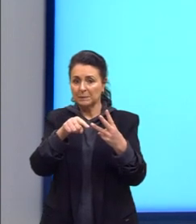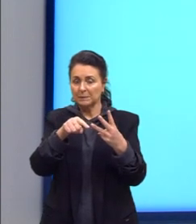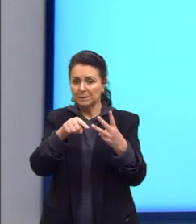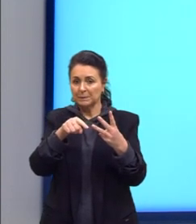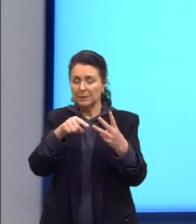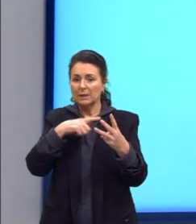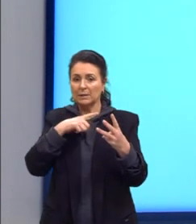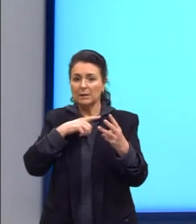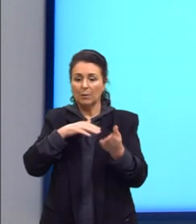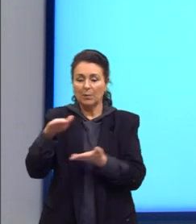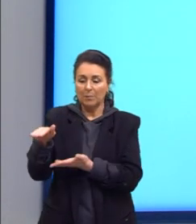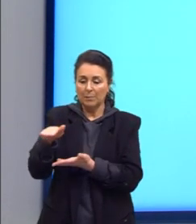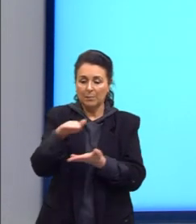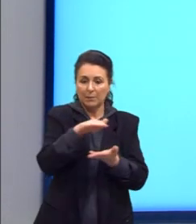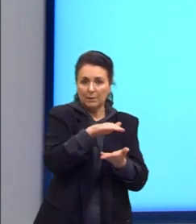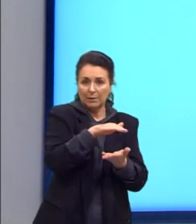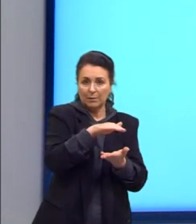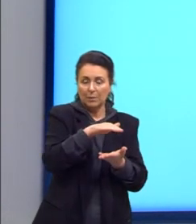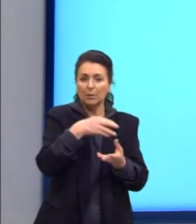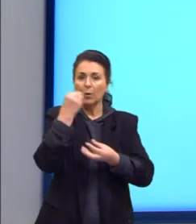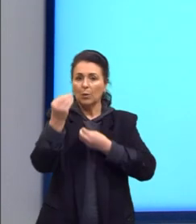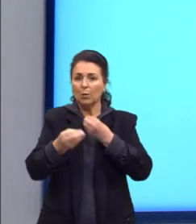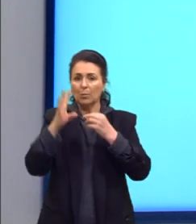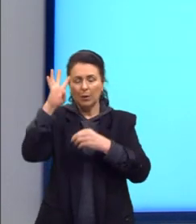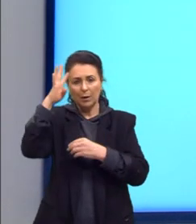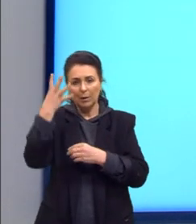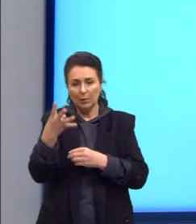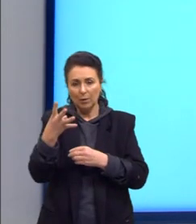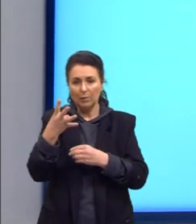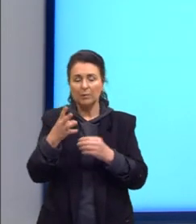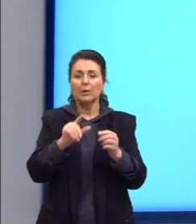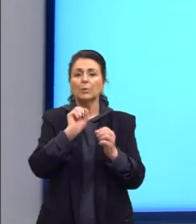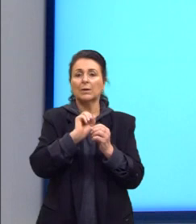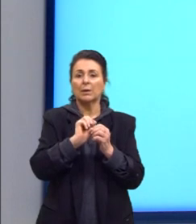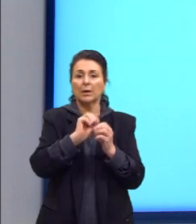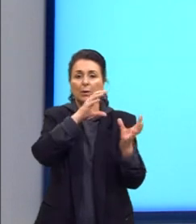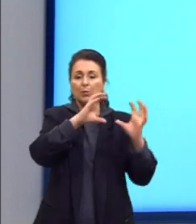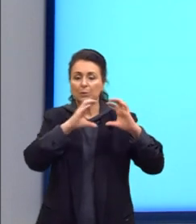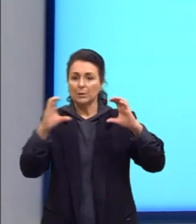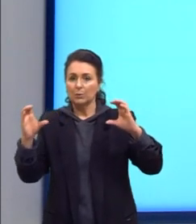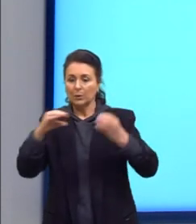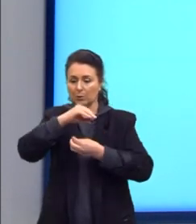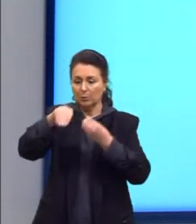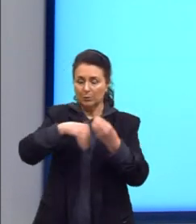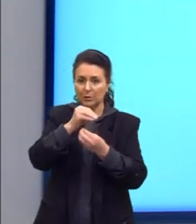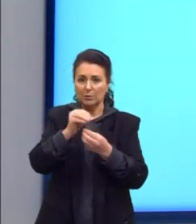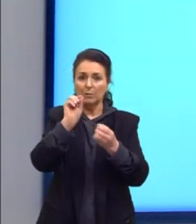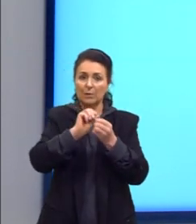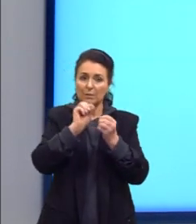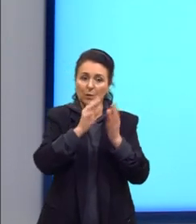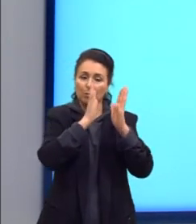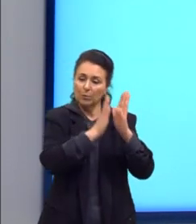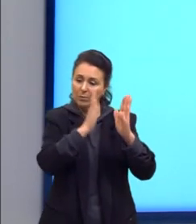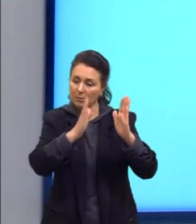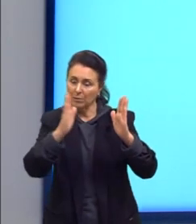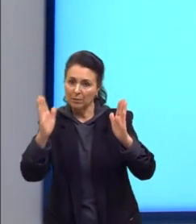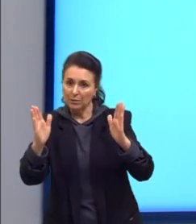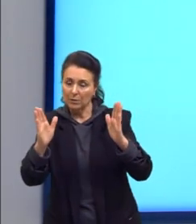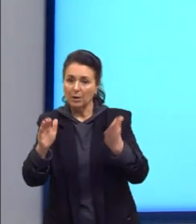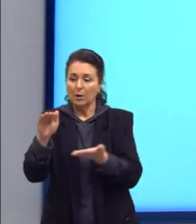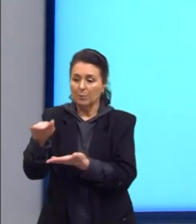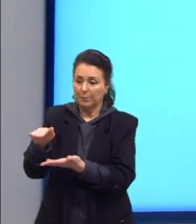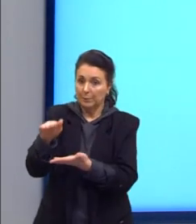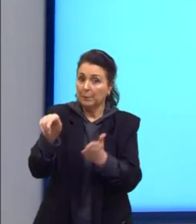o que em paralelo Então é assim que a gente resolve o circuito misto por partes tá fazendo em paralelo então né